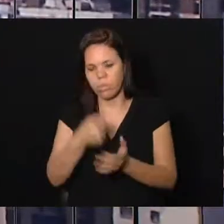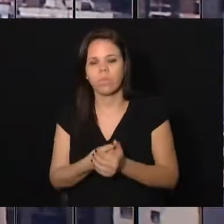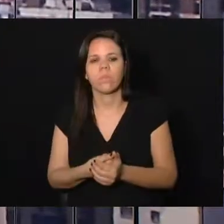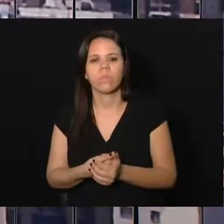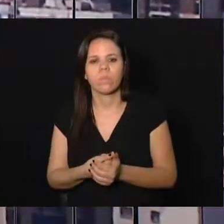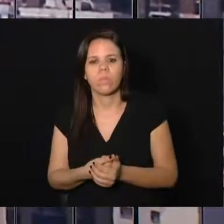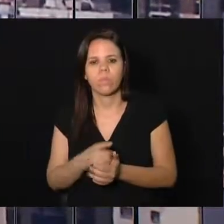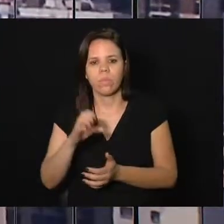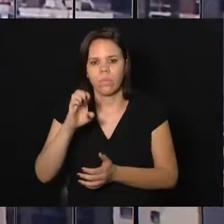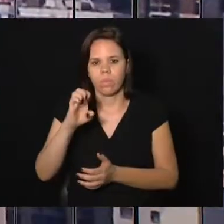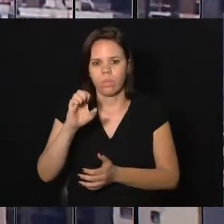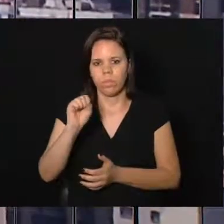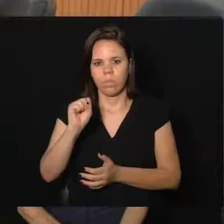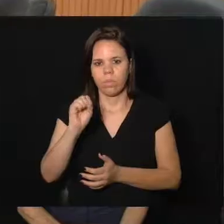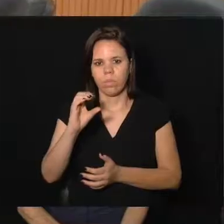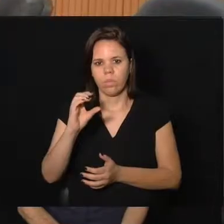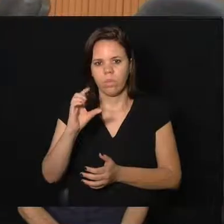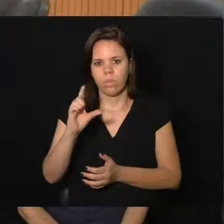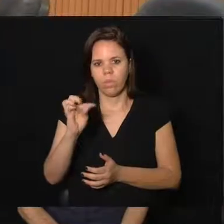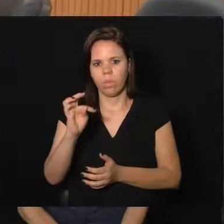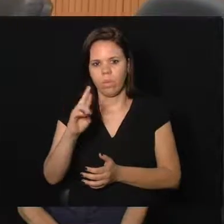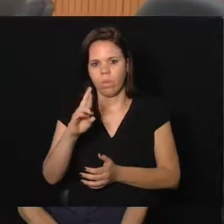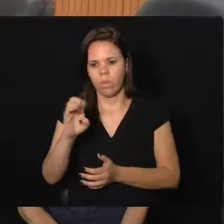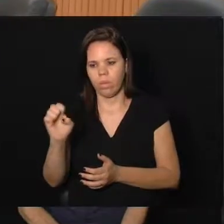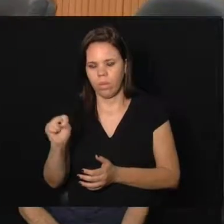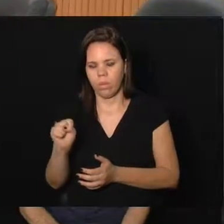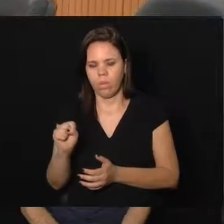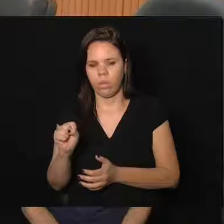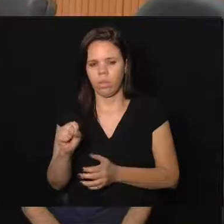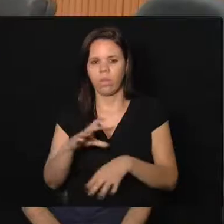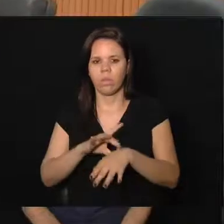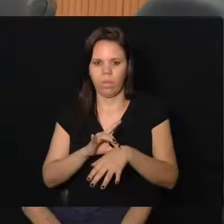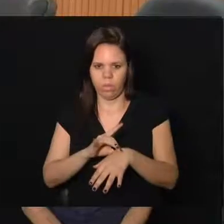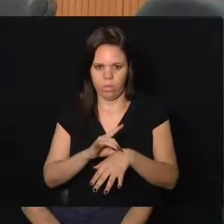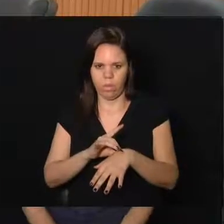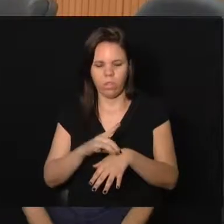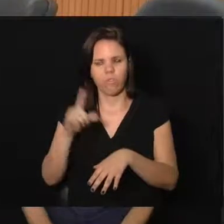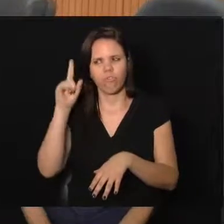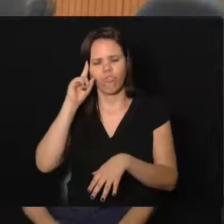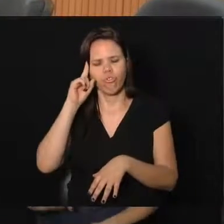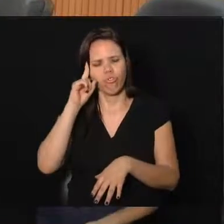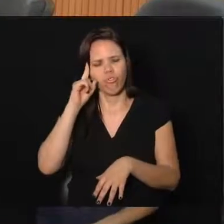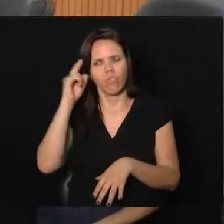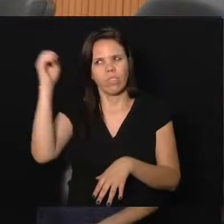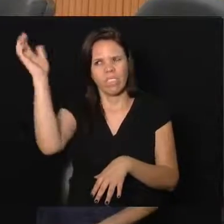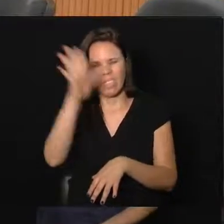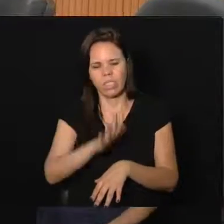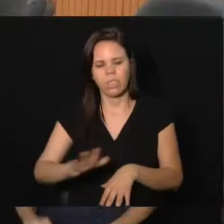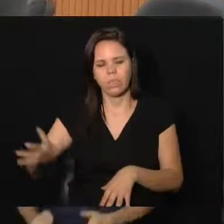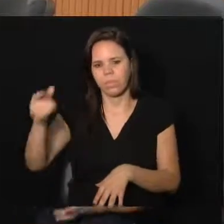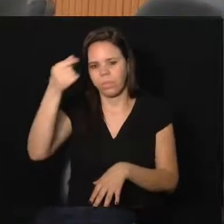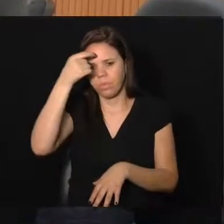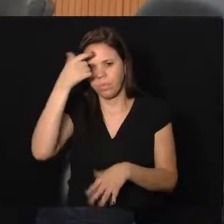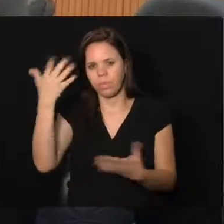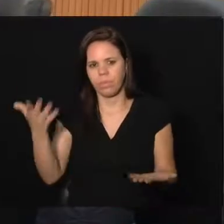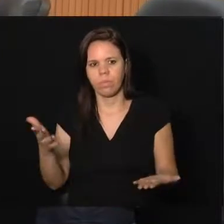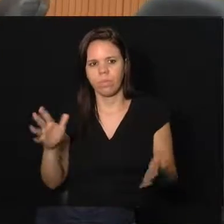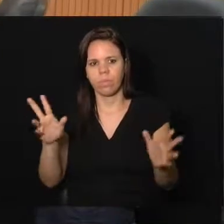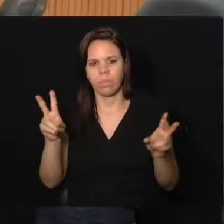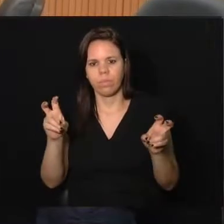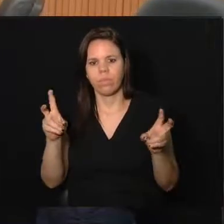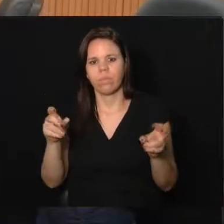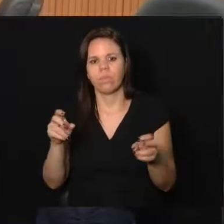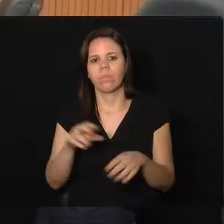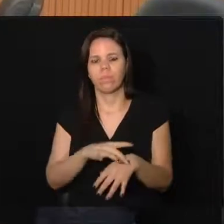a esclerose múltipla. Em comemoração ao Dia Nacional de Conscientização sobre a Esclerose Múltipla,